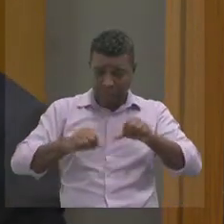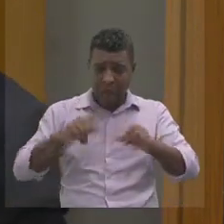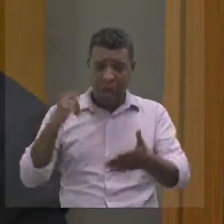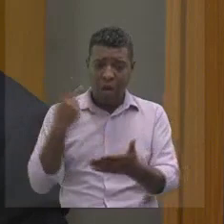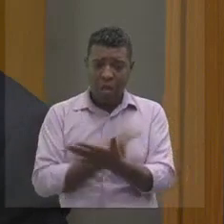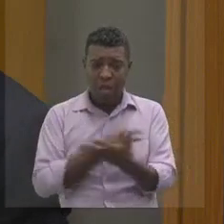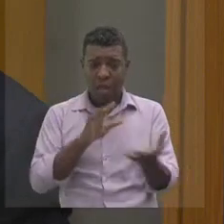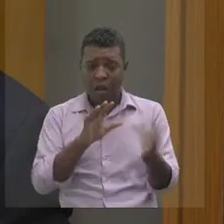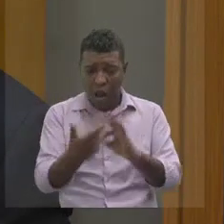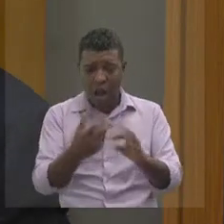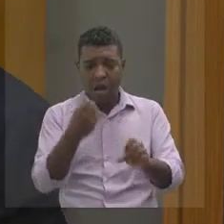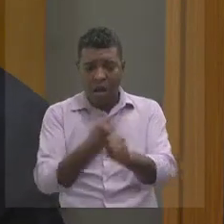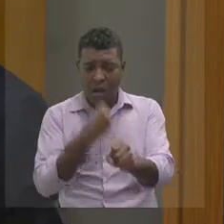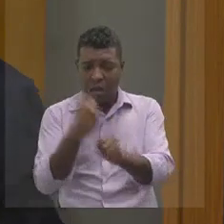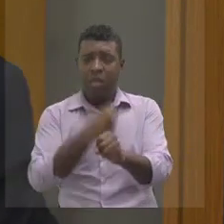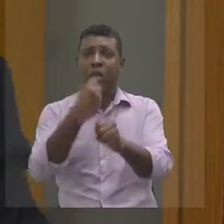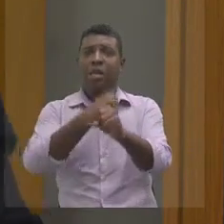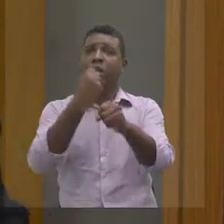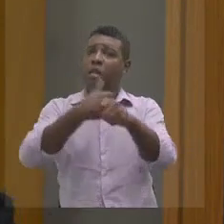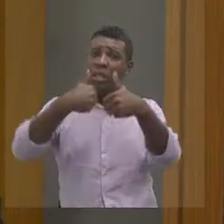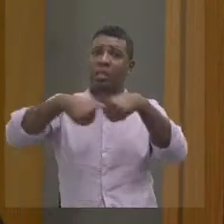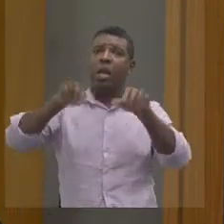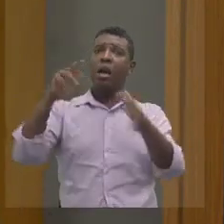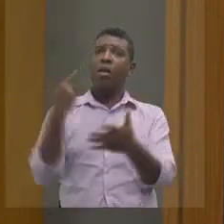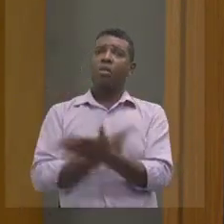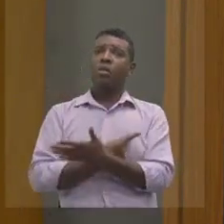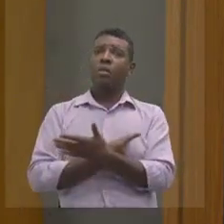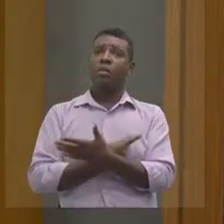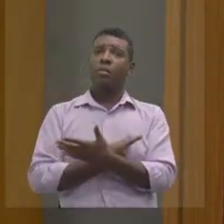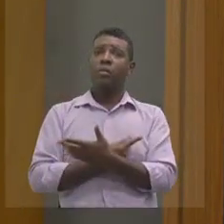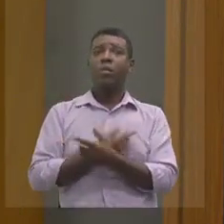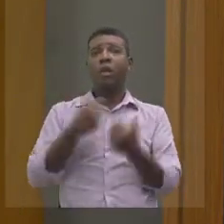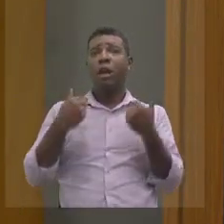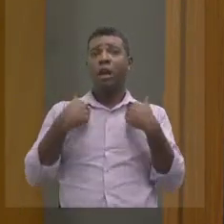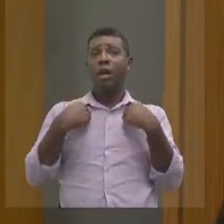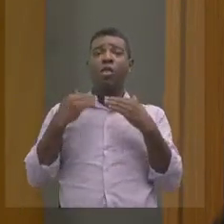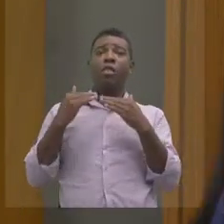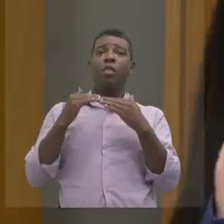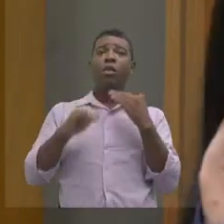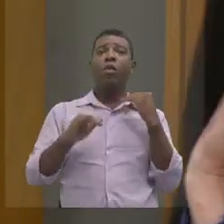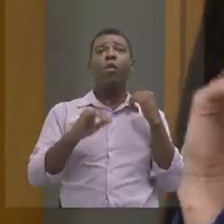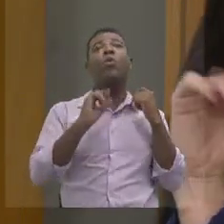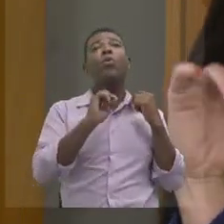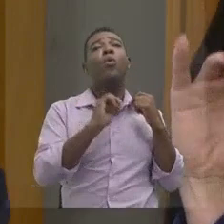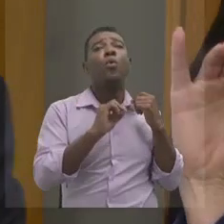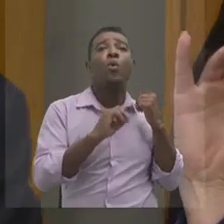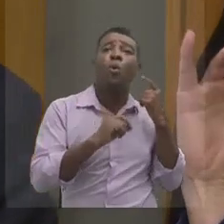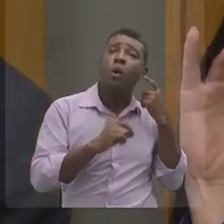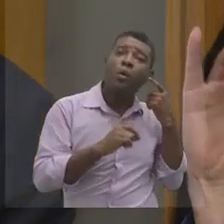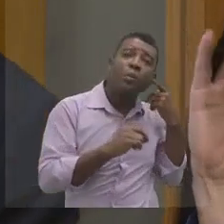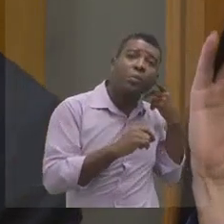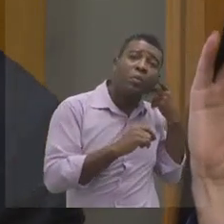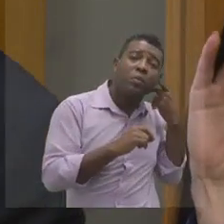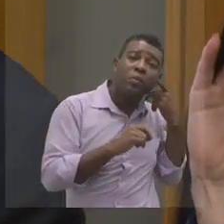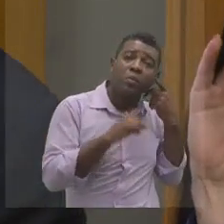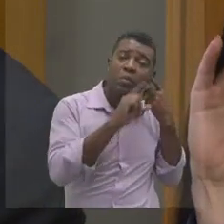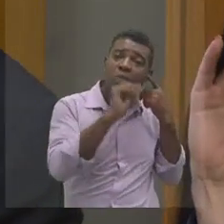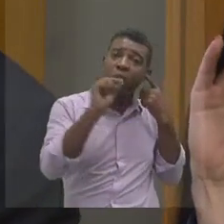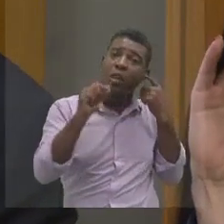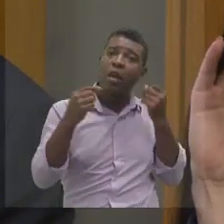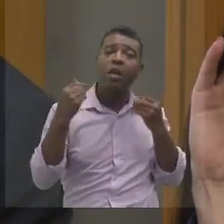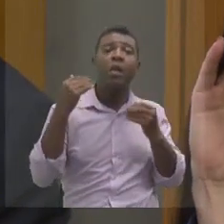ver só não concordam que as coisas estão acontecendo quem não quer que realmente as coisas